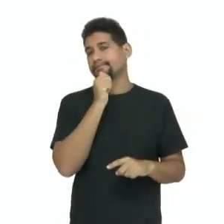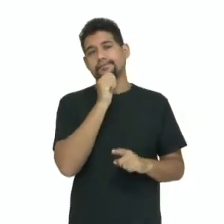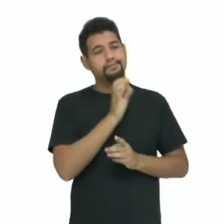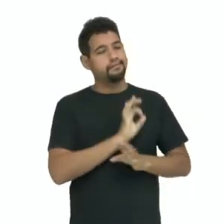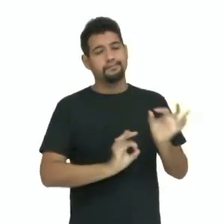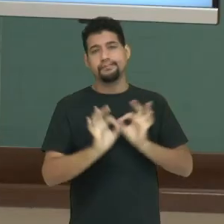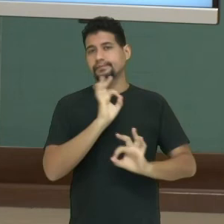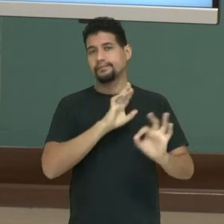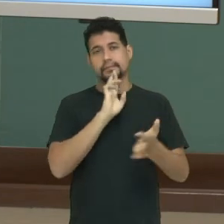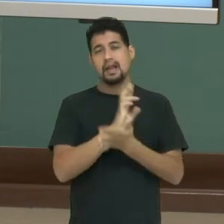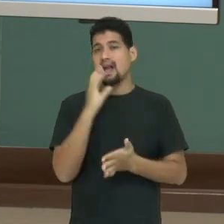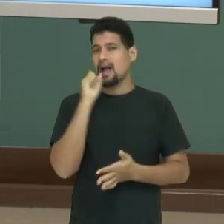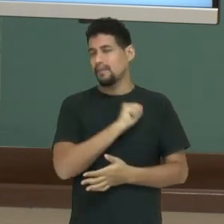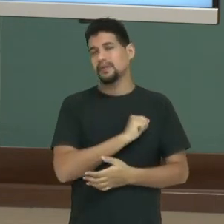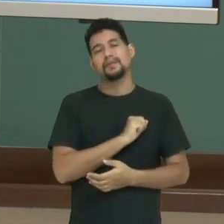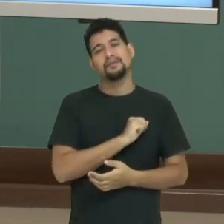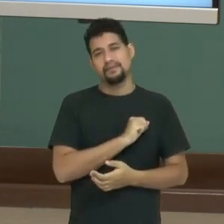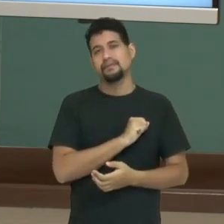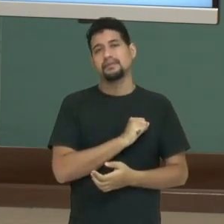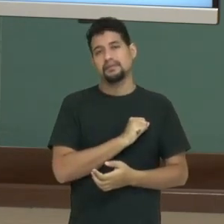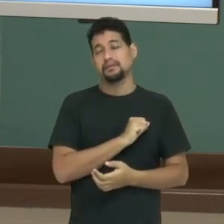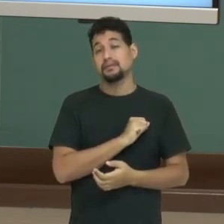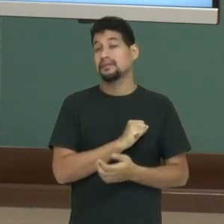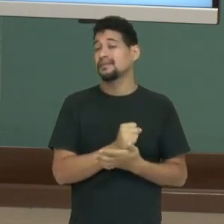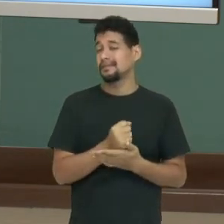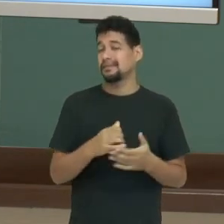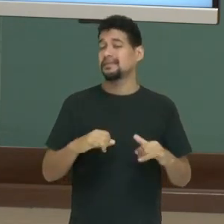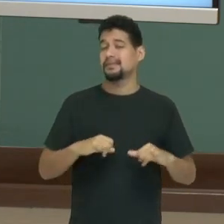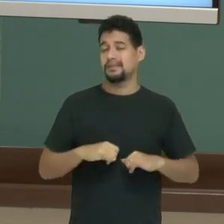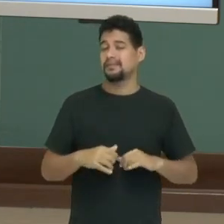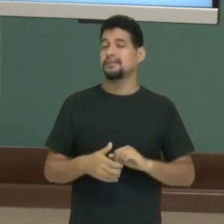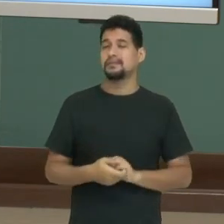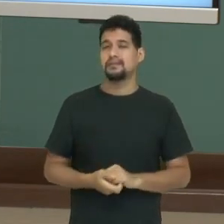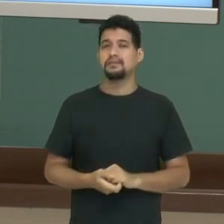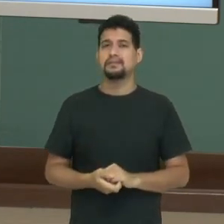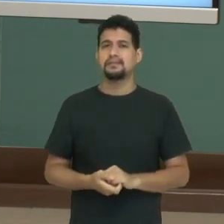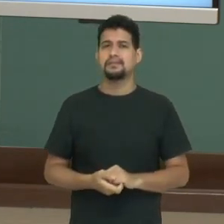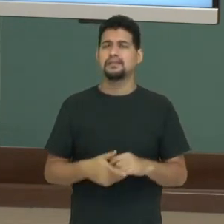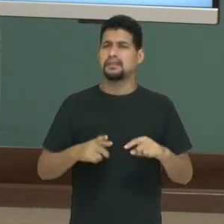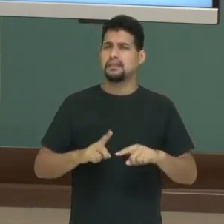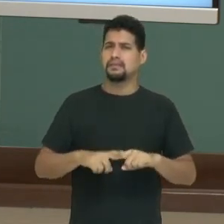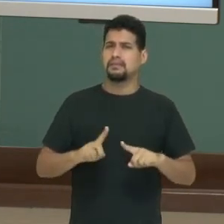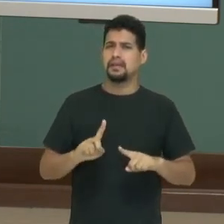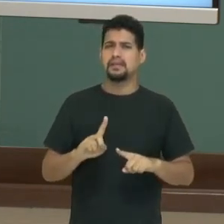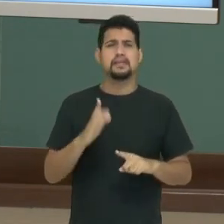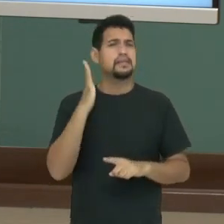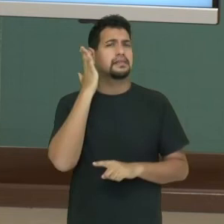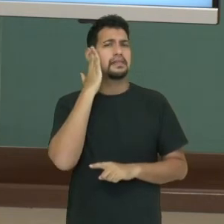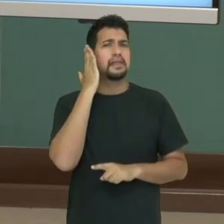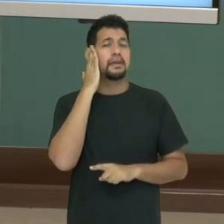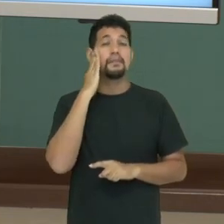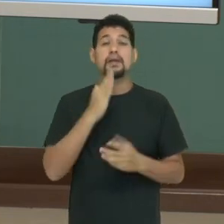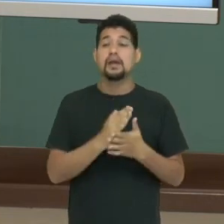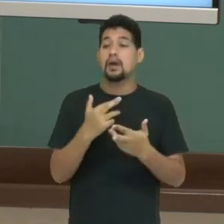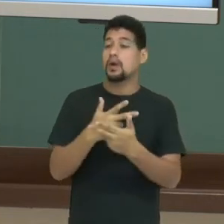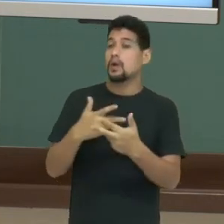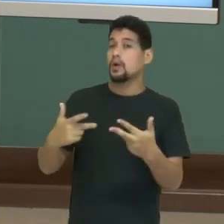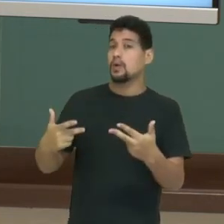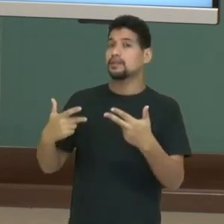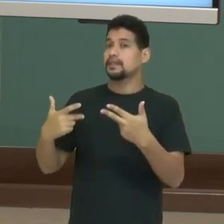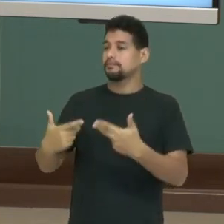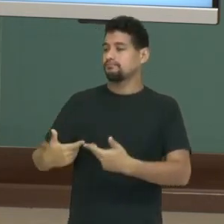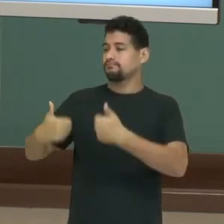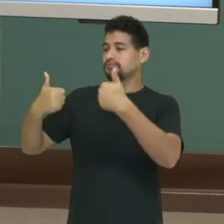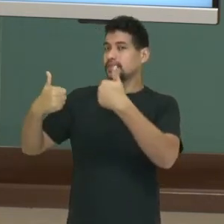ele já quer um resultado imediato, então ele sofre por ansiedade. E ainda, saber seus pontos fortes e fracos, da